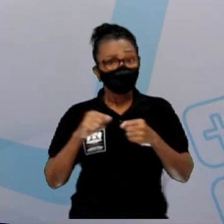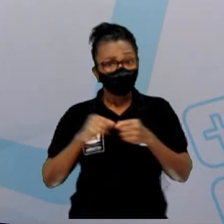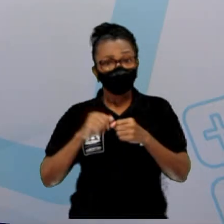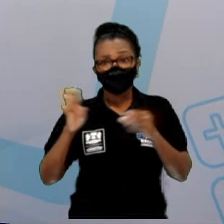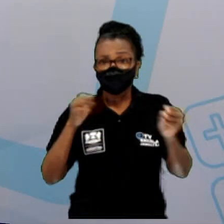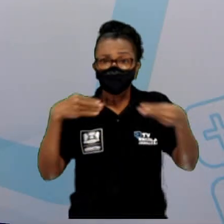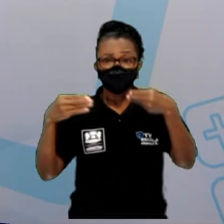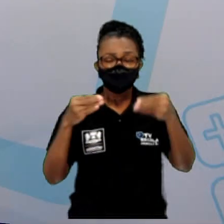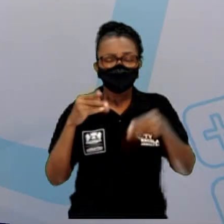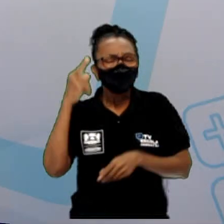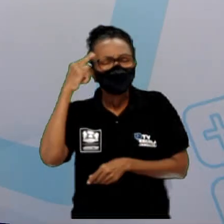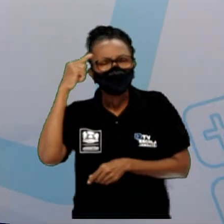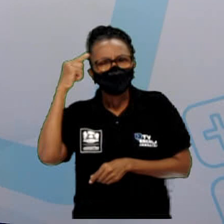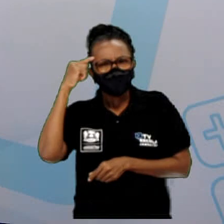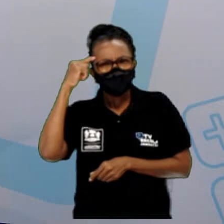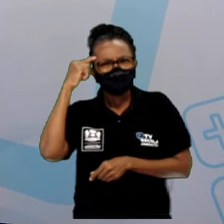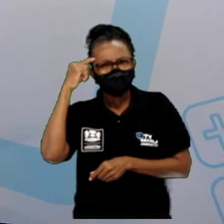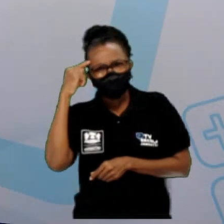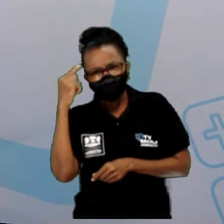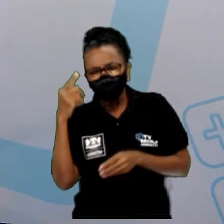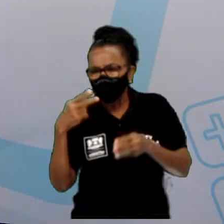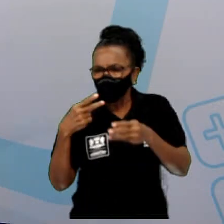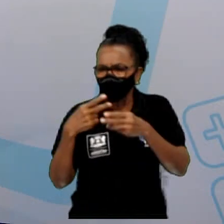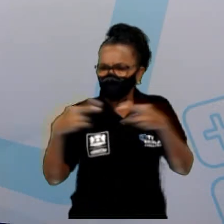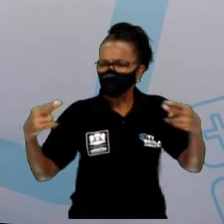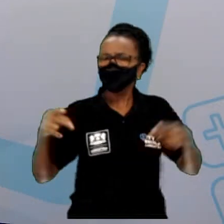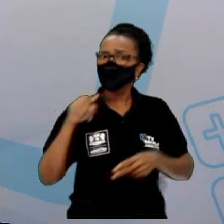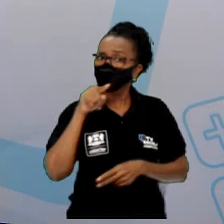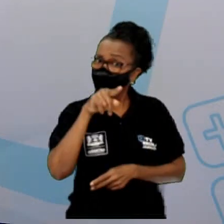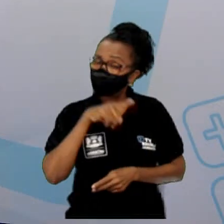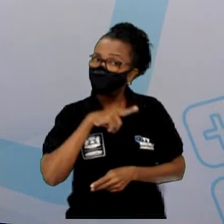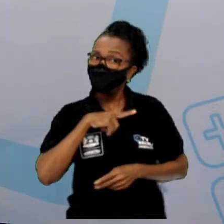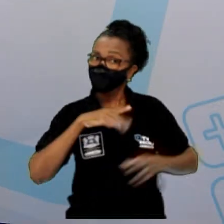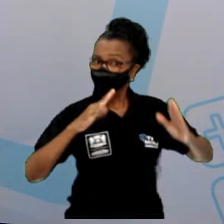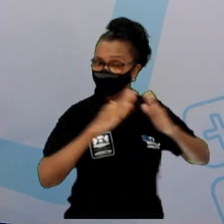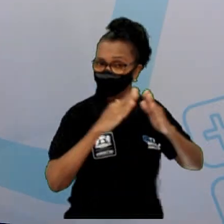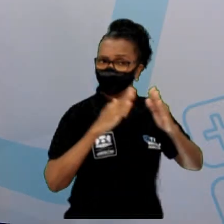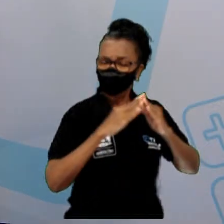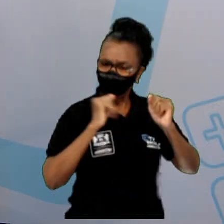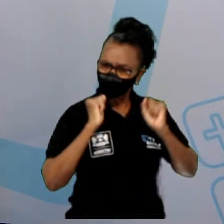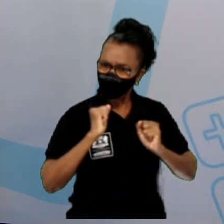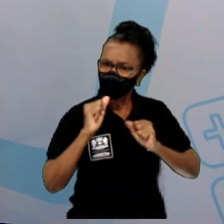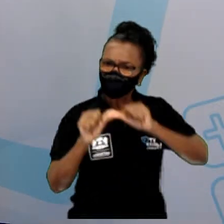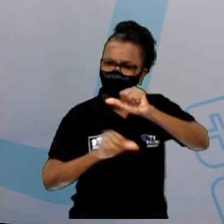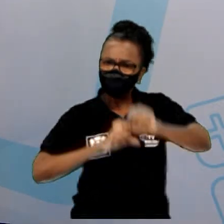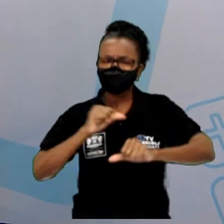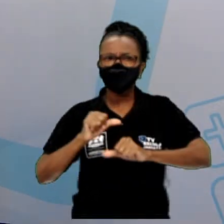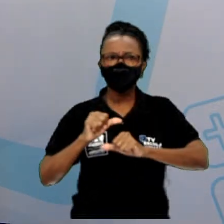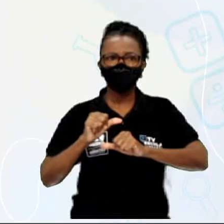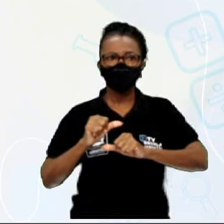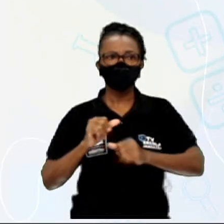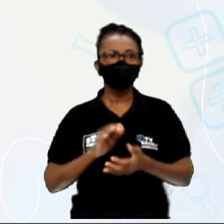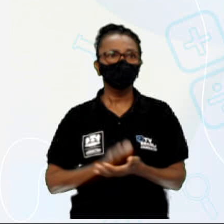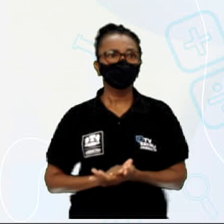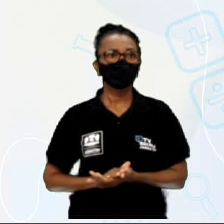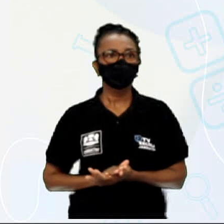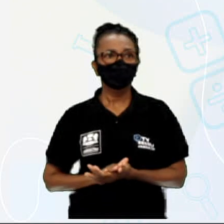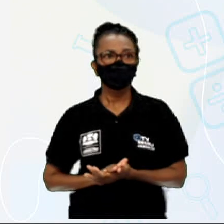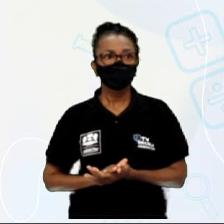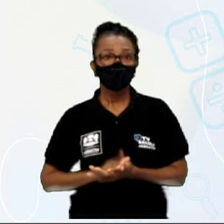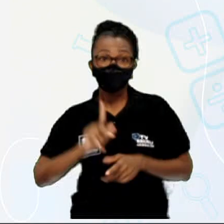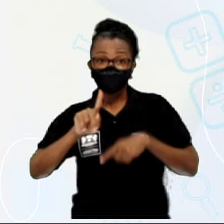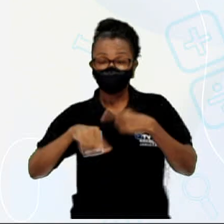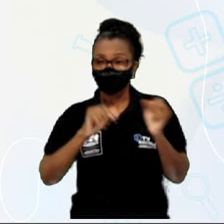tem em casa e o tipo de material que eles são confeccionados. Observa cada detalhe. Vamos lá para o